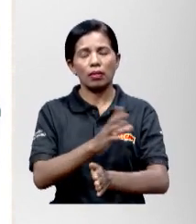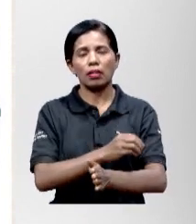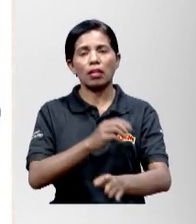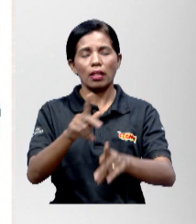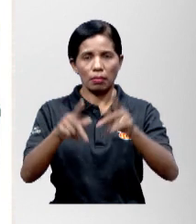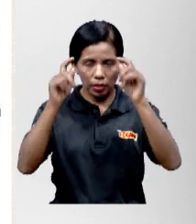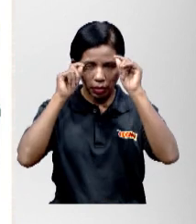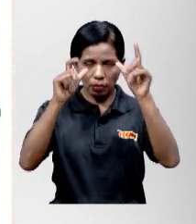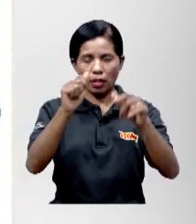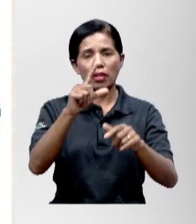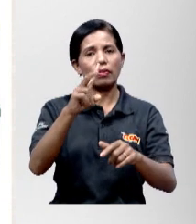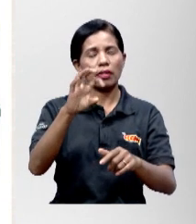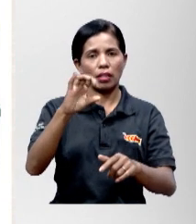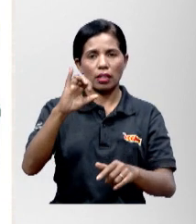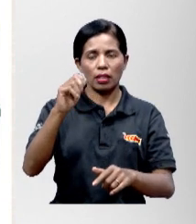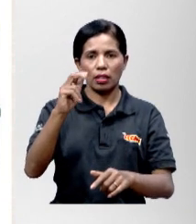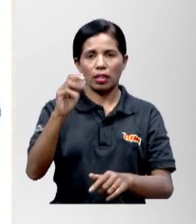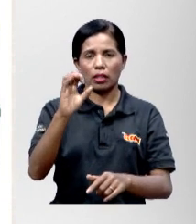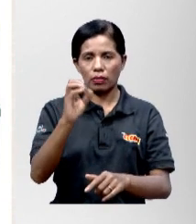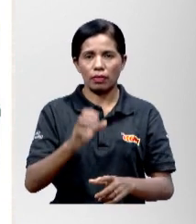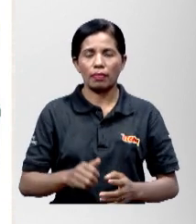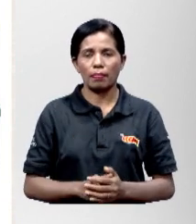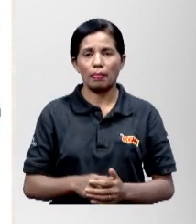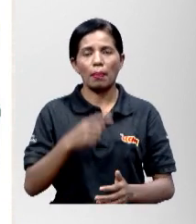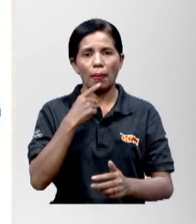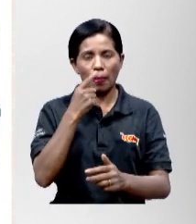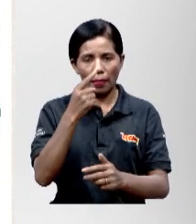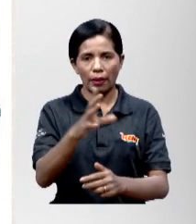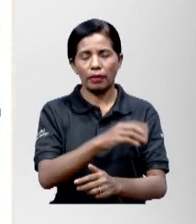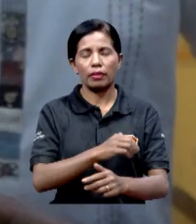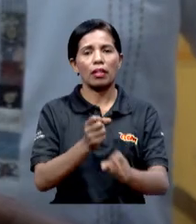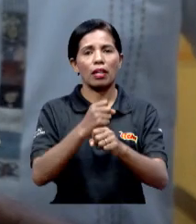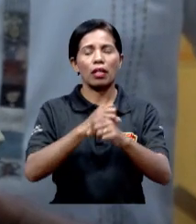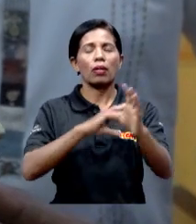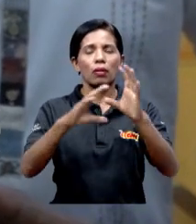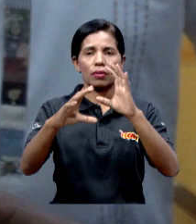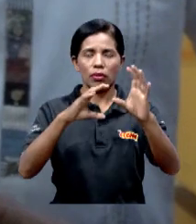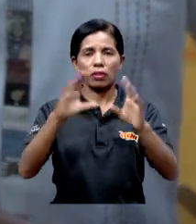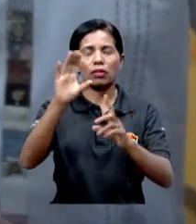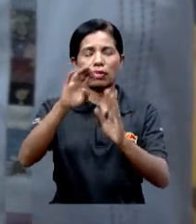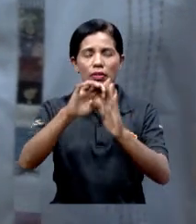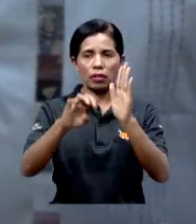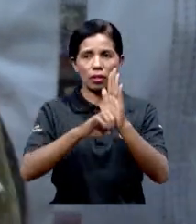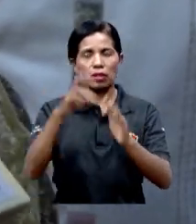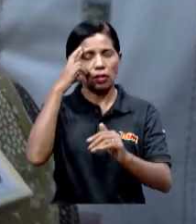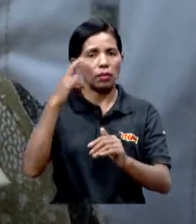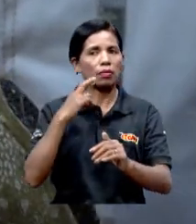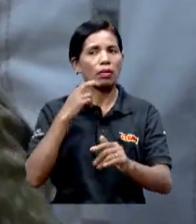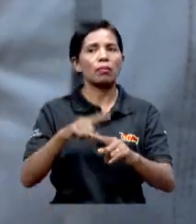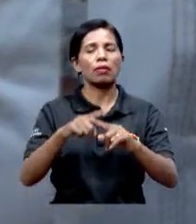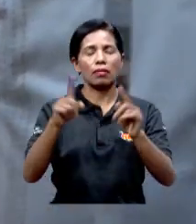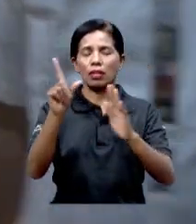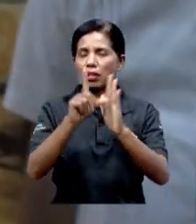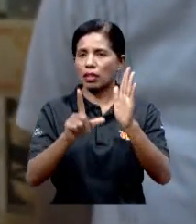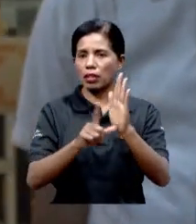timoroan Avelino Fernandes Ximenes Pereira. Jornalista Mos tenta a confirmação no sefe estado, José Ramos Horta, mas bem líder órgão